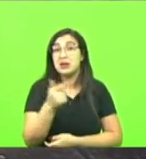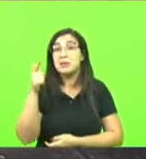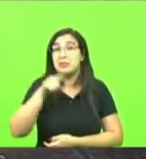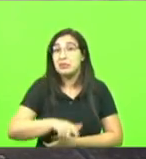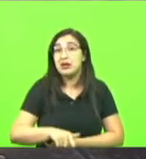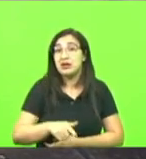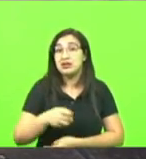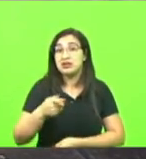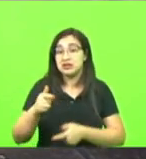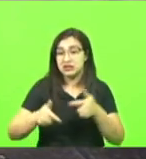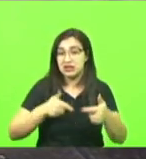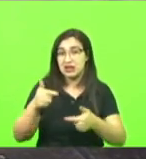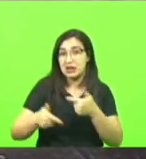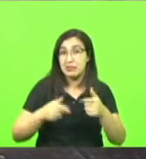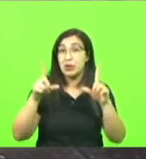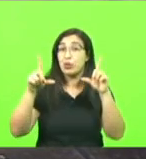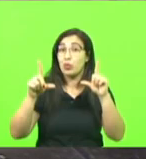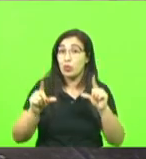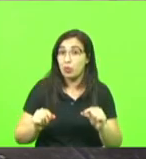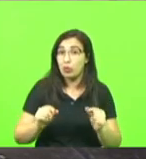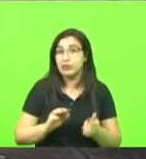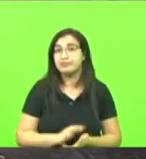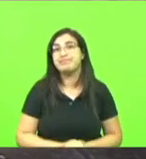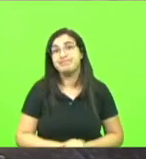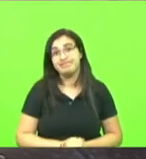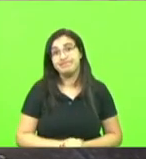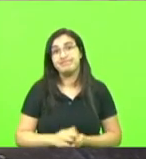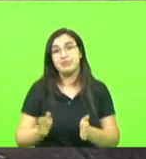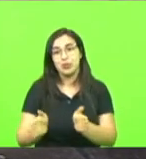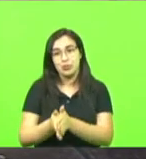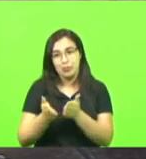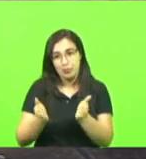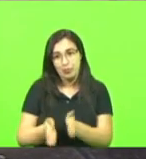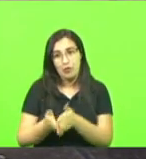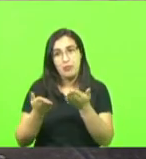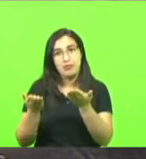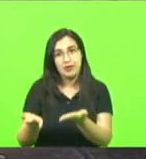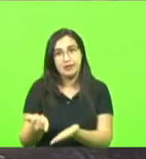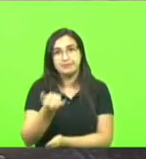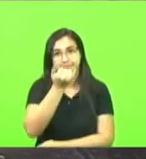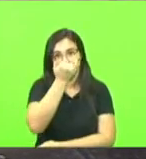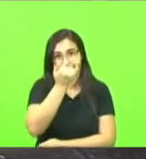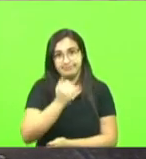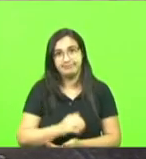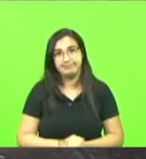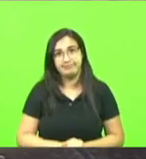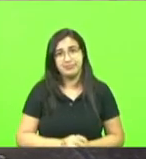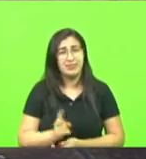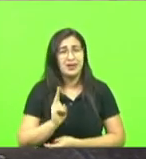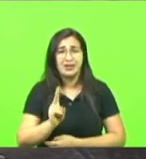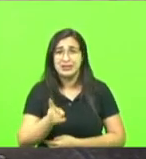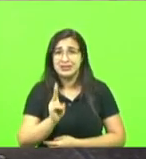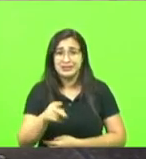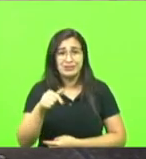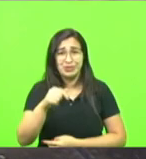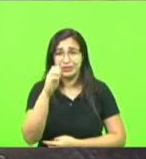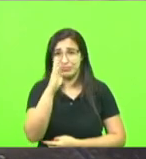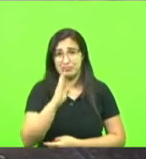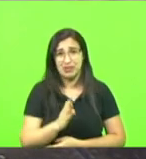emprego e oportunidade. Mais uma vez, o pobre paga o preço no Brasil. Aqui é sempre assim.